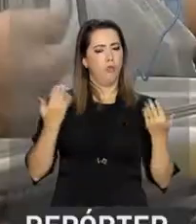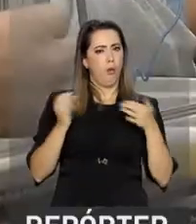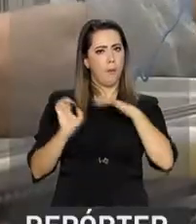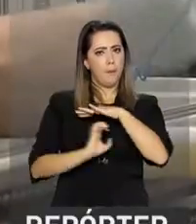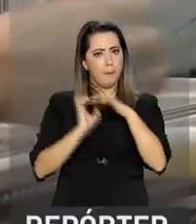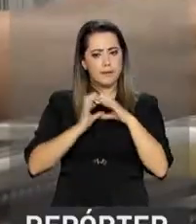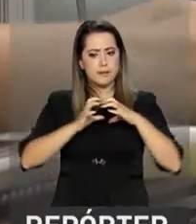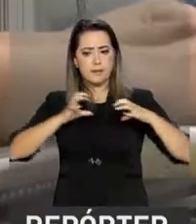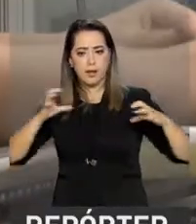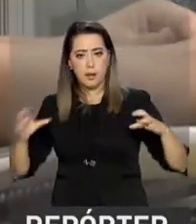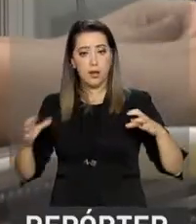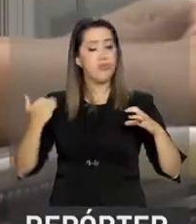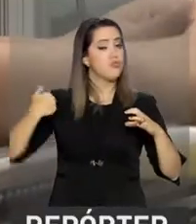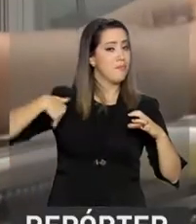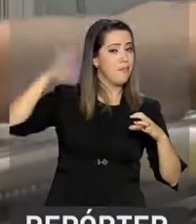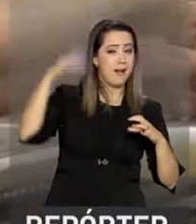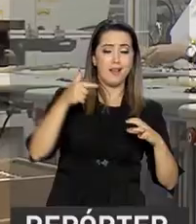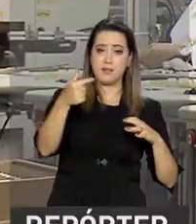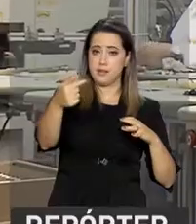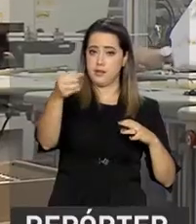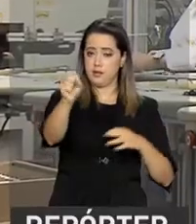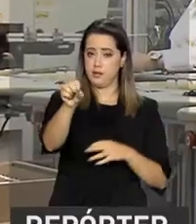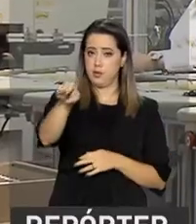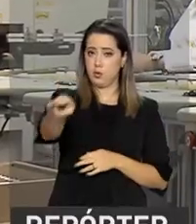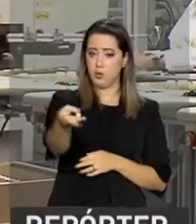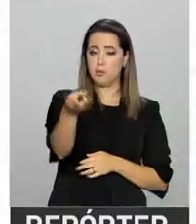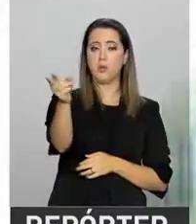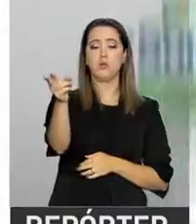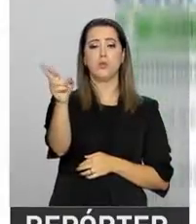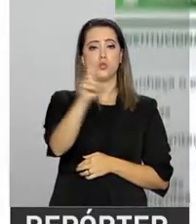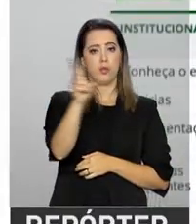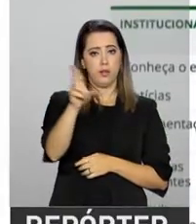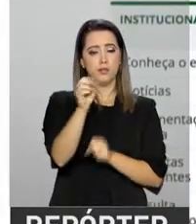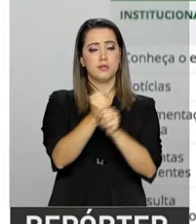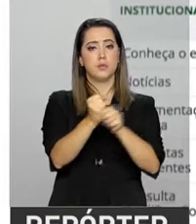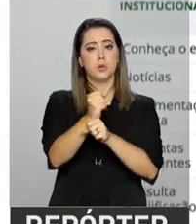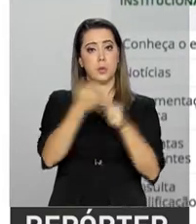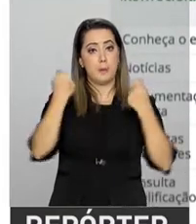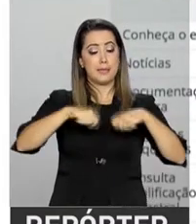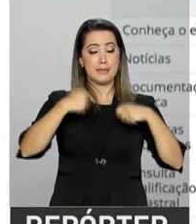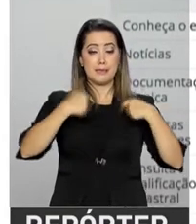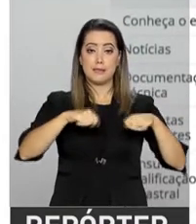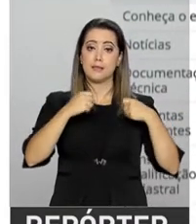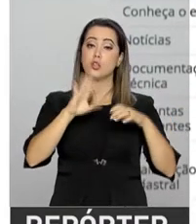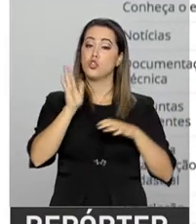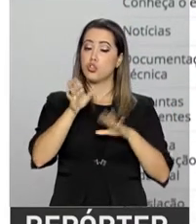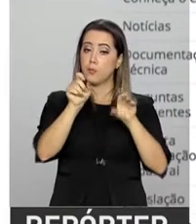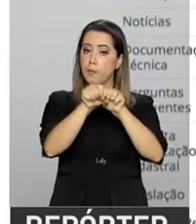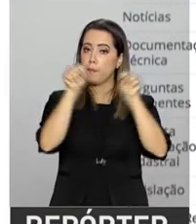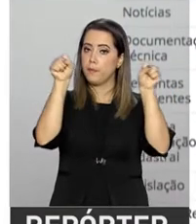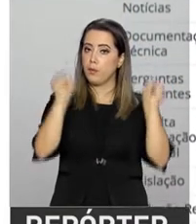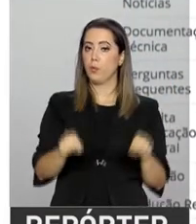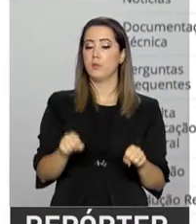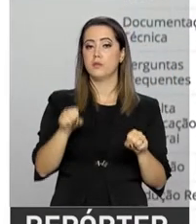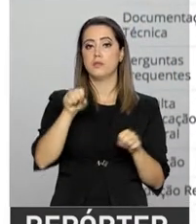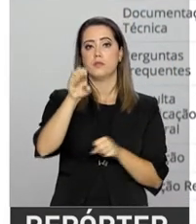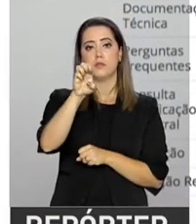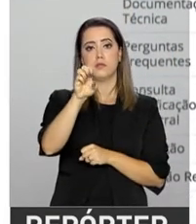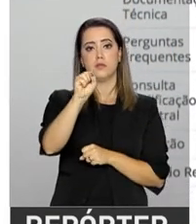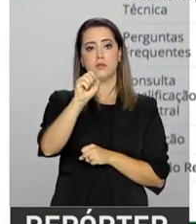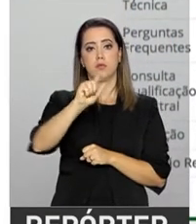78 milhões de reais por ano já estão obrigadas a usarem o e social sistema que unifica informações